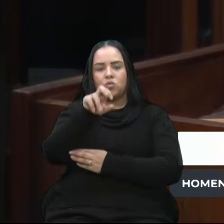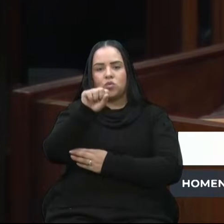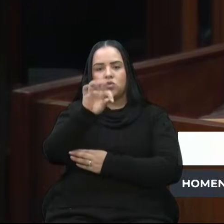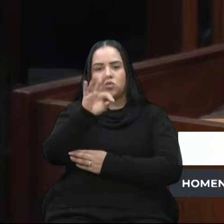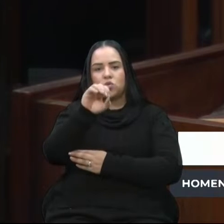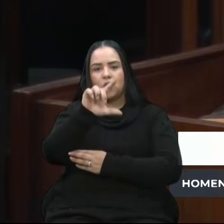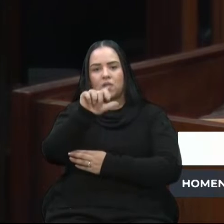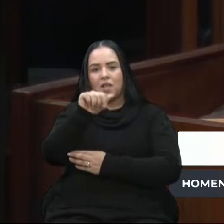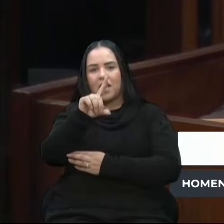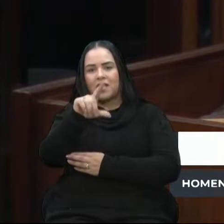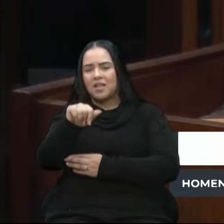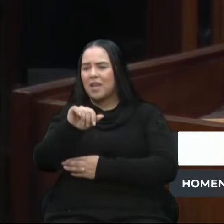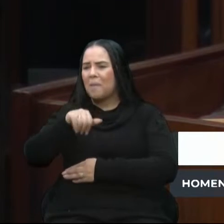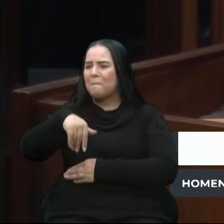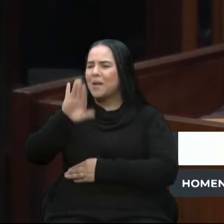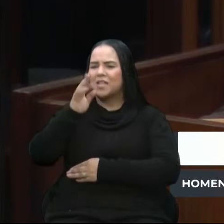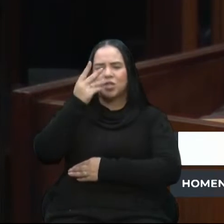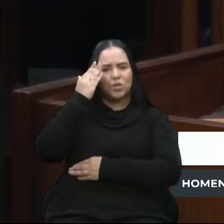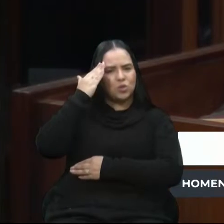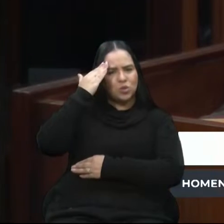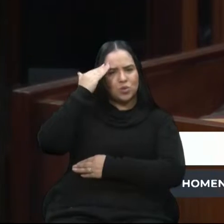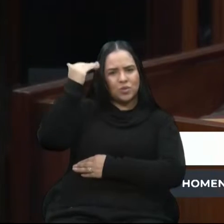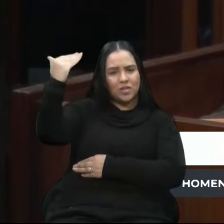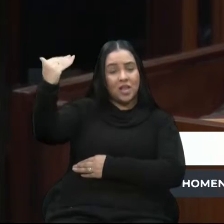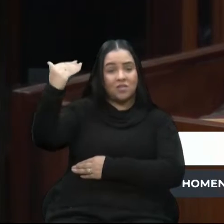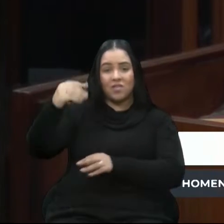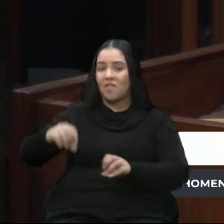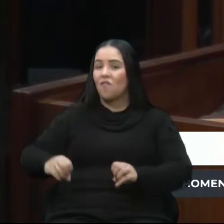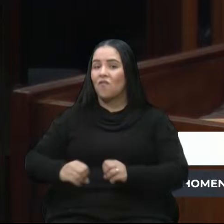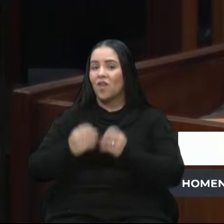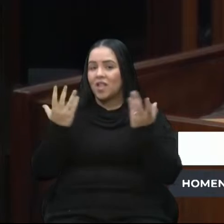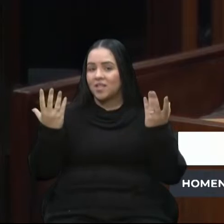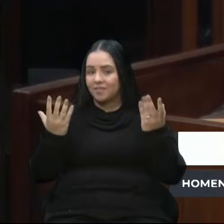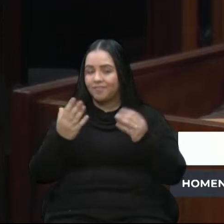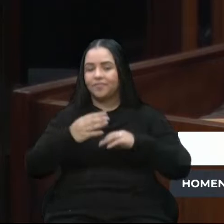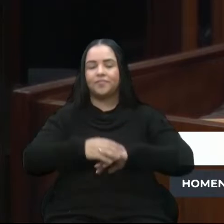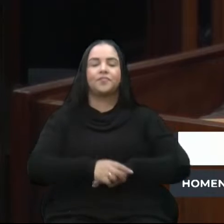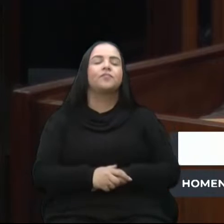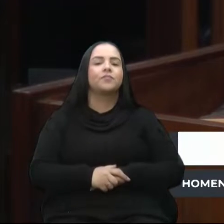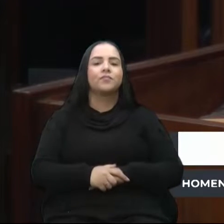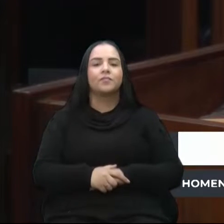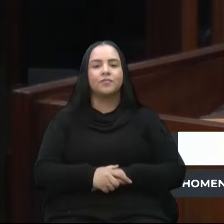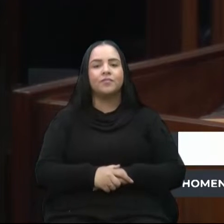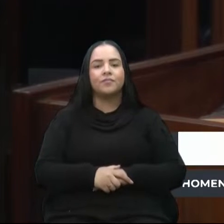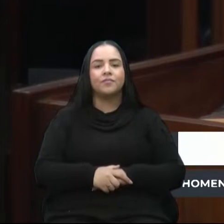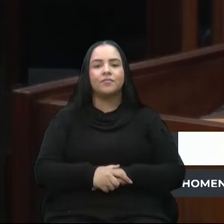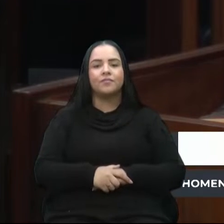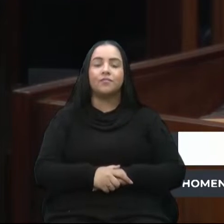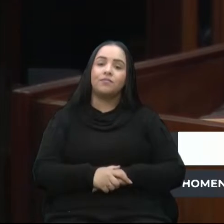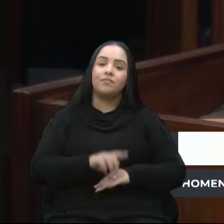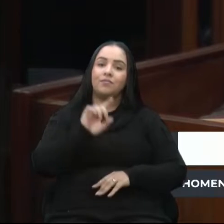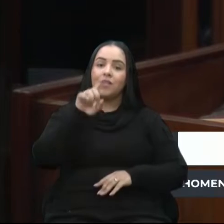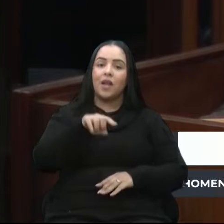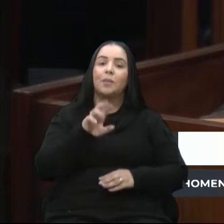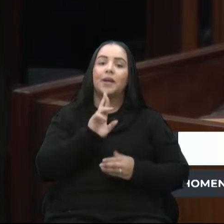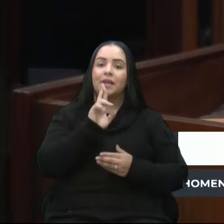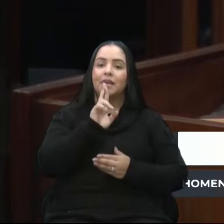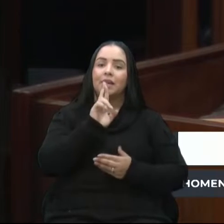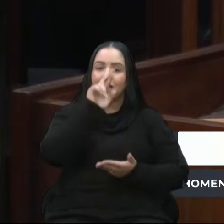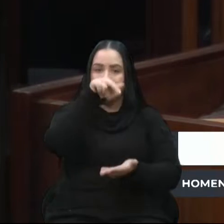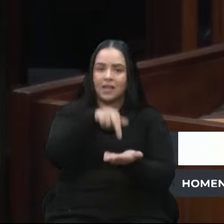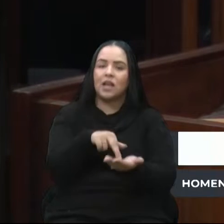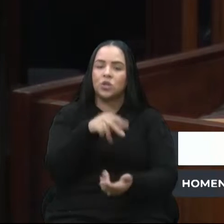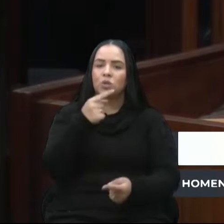maior sucesso da festa. E então, esta é uma realidade. Quer dizer, quando você fala